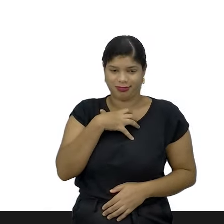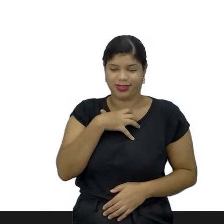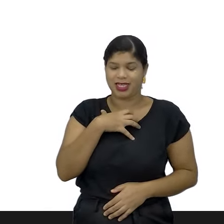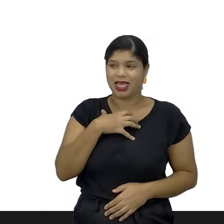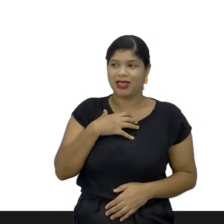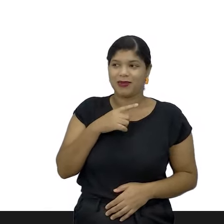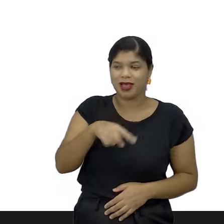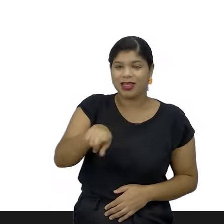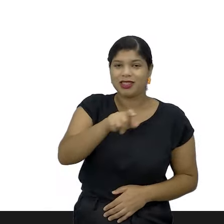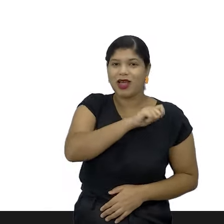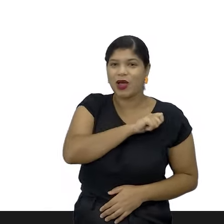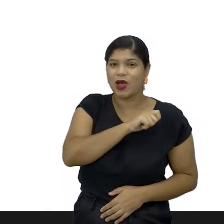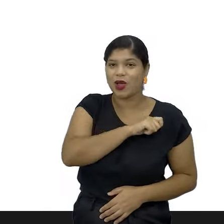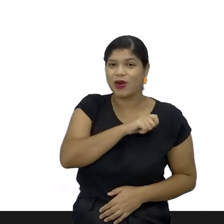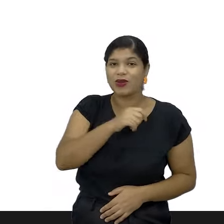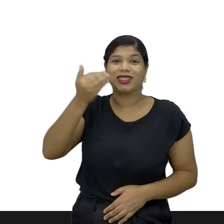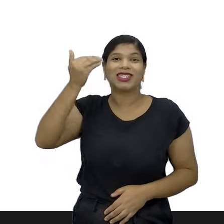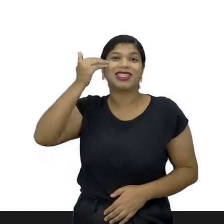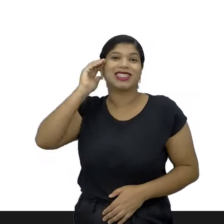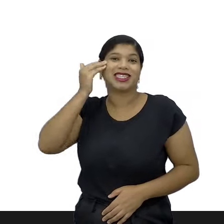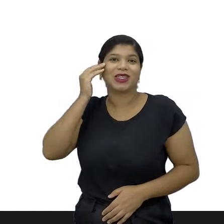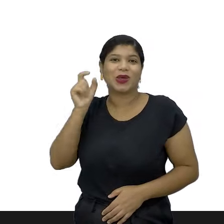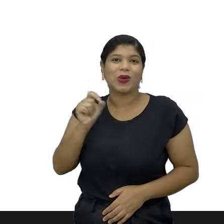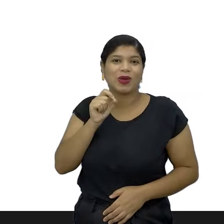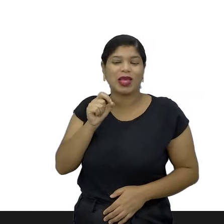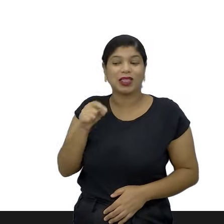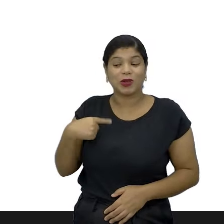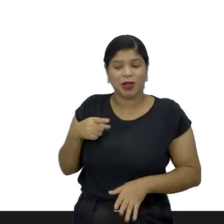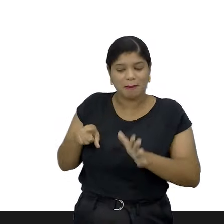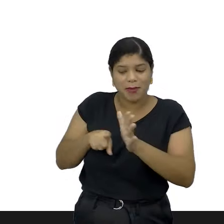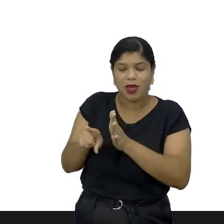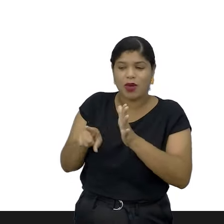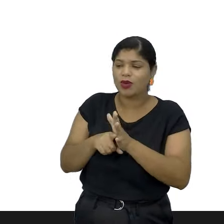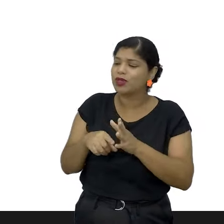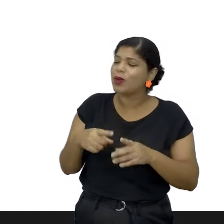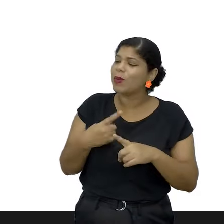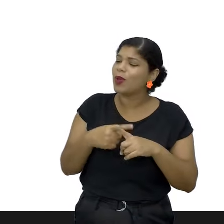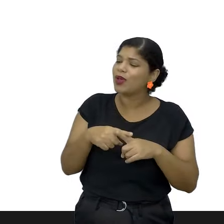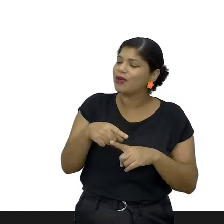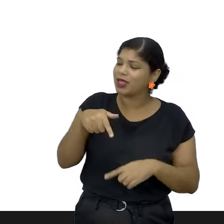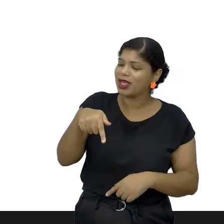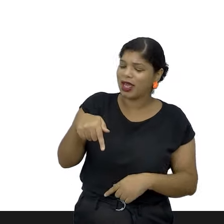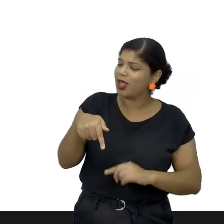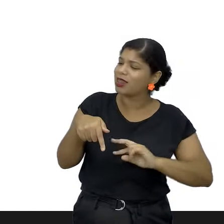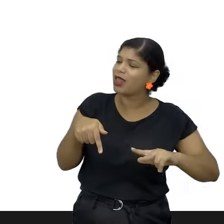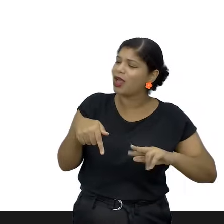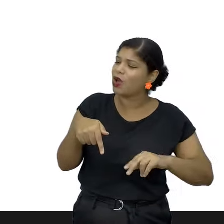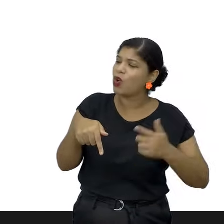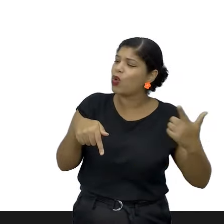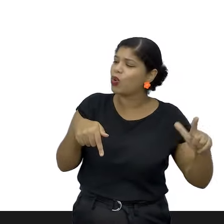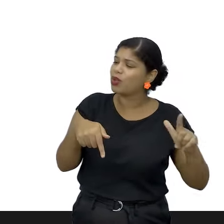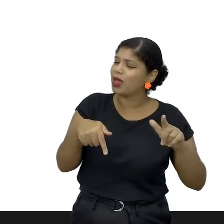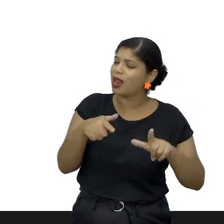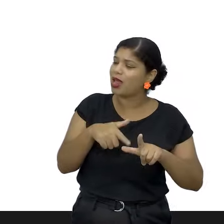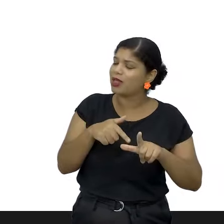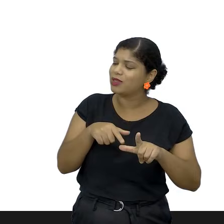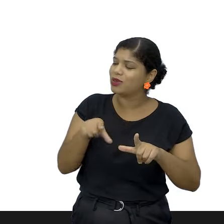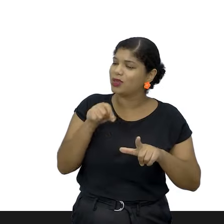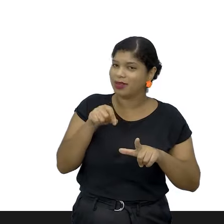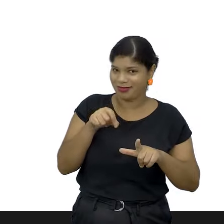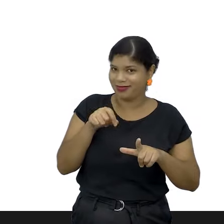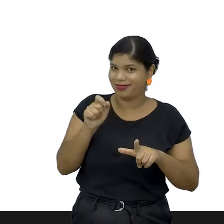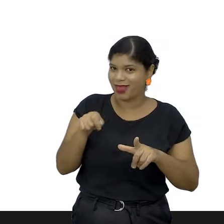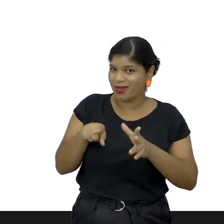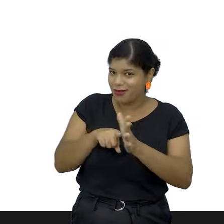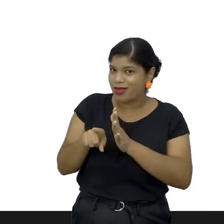problematizar e promover uma reflexão que leve à construção desses saberes, ok? Então, nós